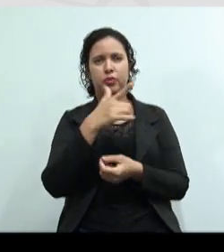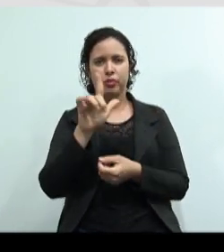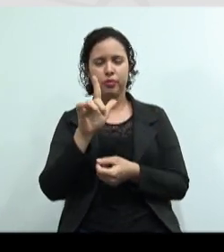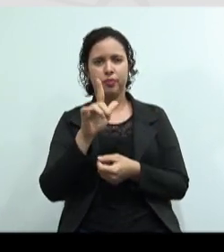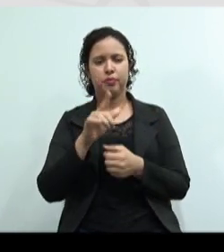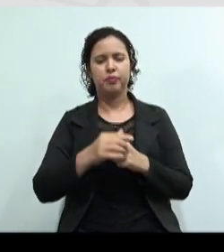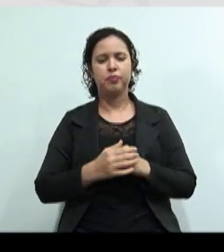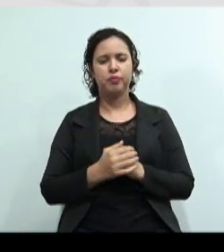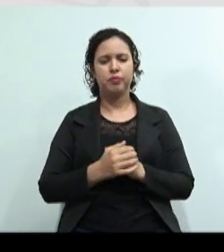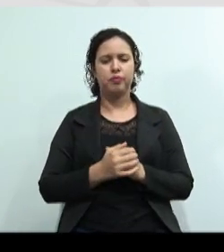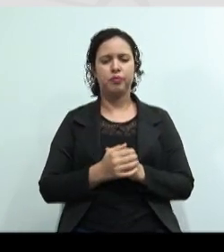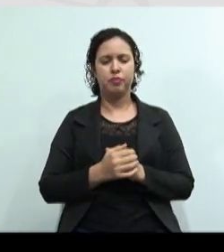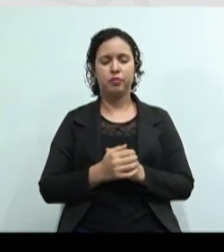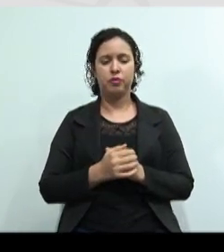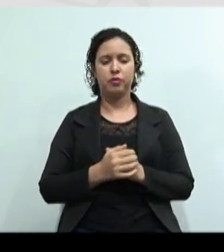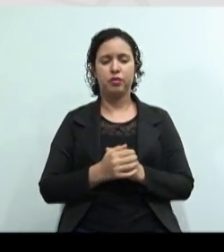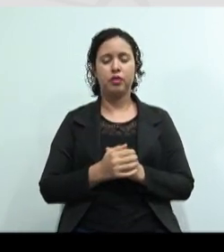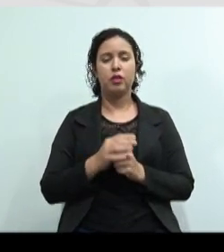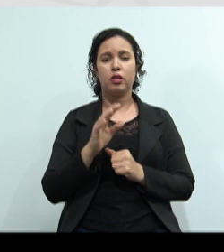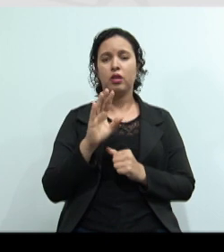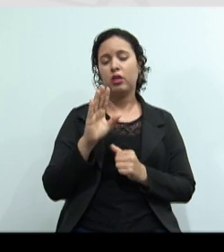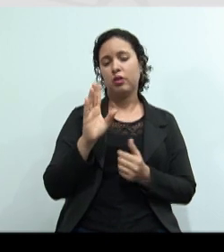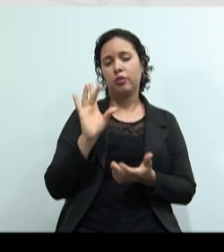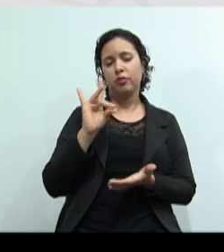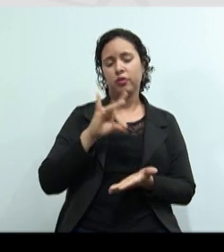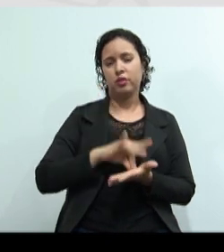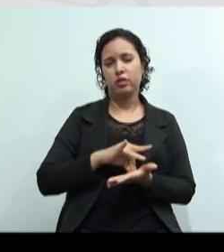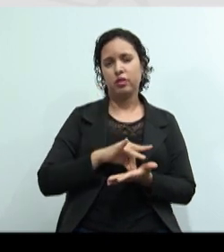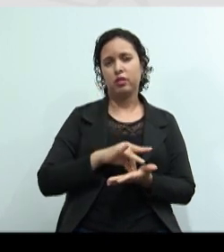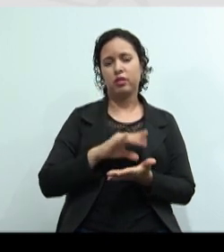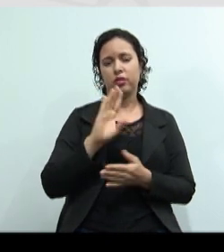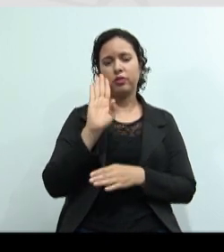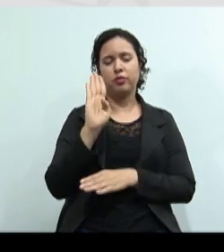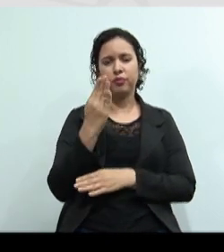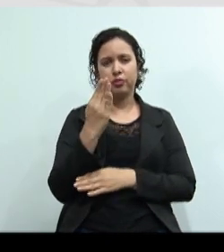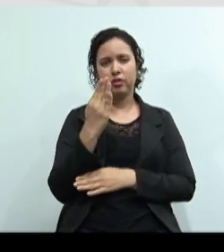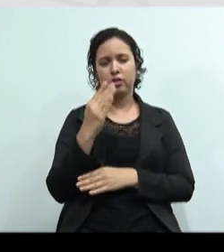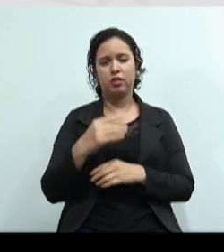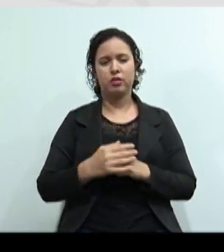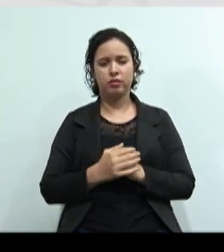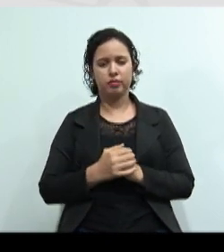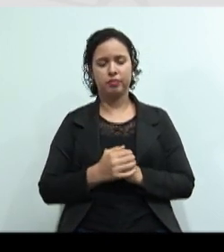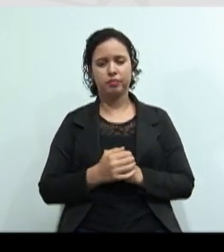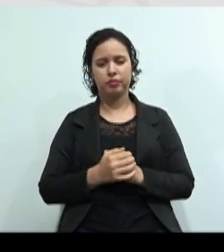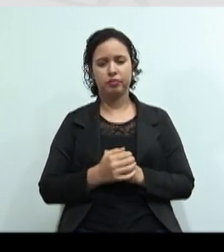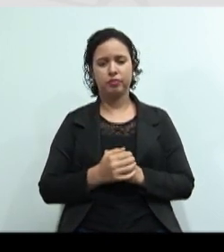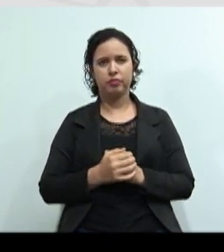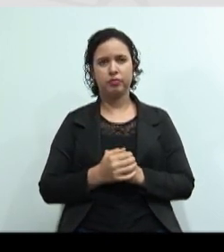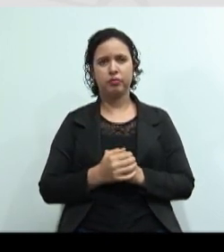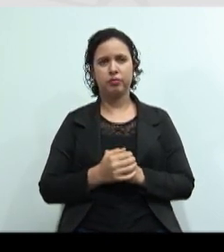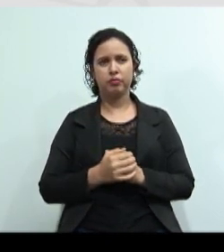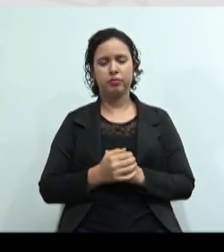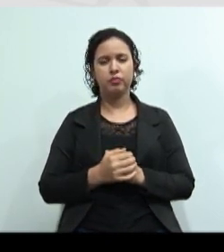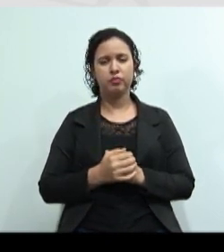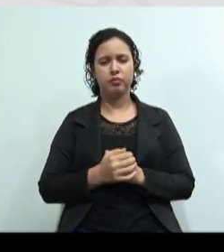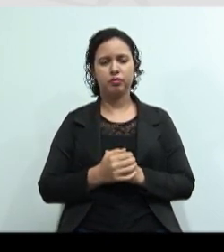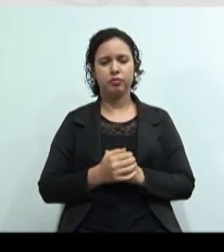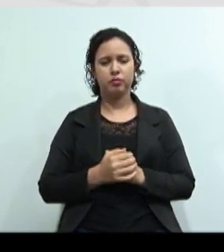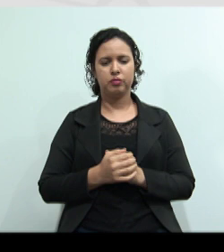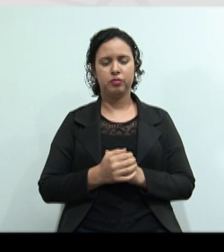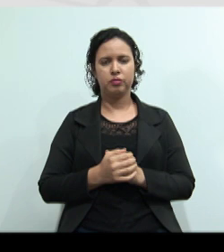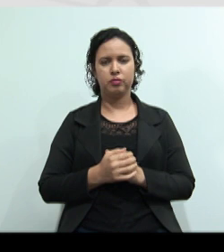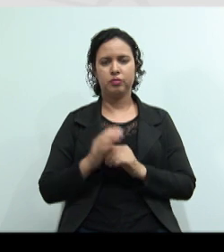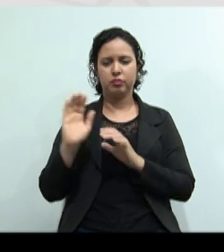produto. E aí, gente, é verdadeiro ou falso? O que os Manda a alunos resposta de responderam? vocês. Deixa eu ver aqui. Então, não